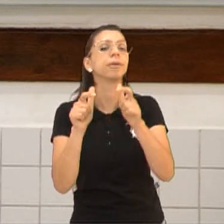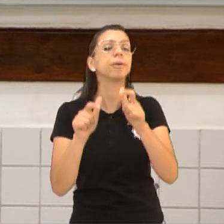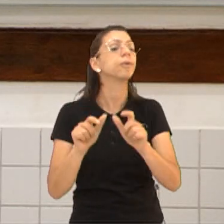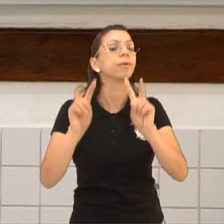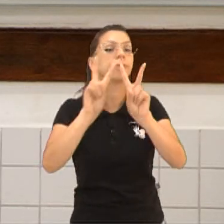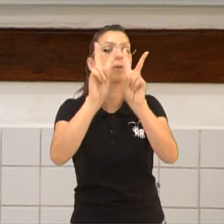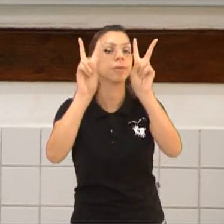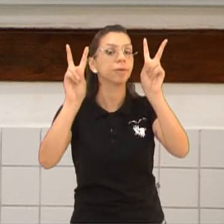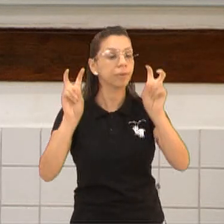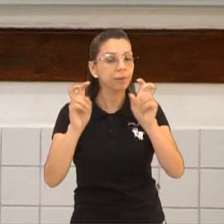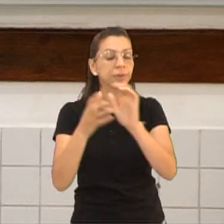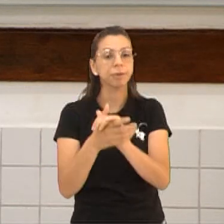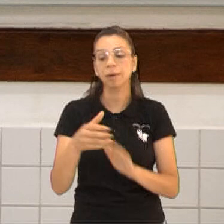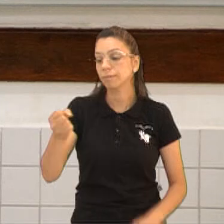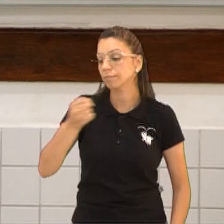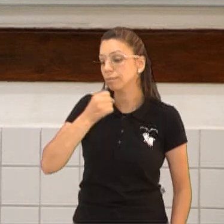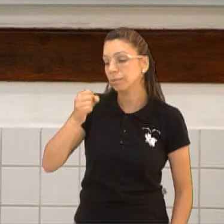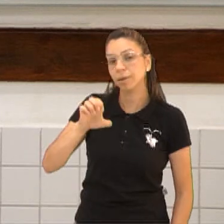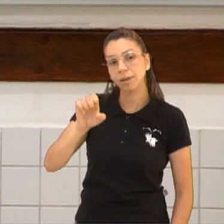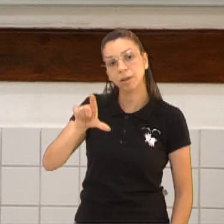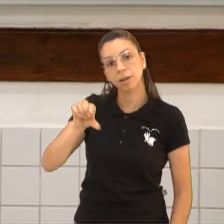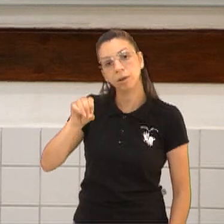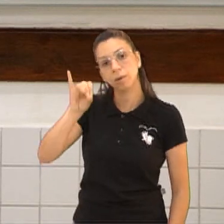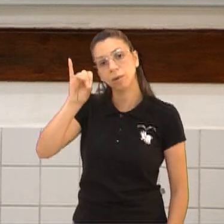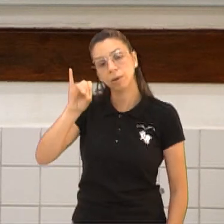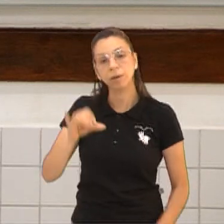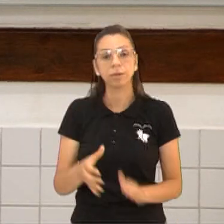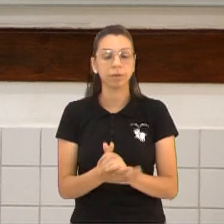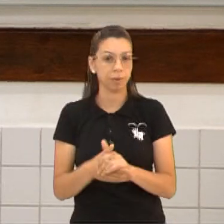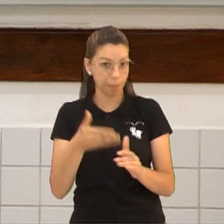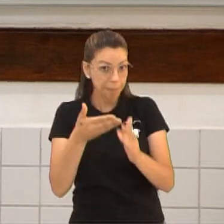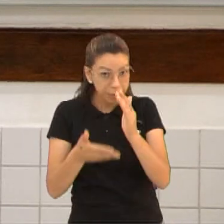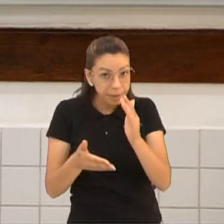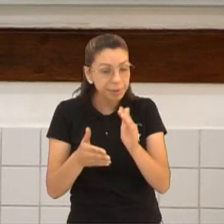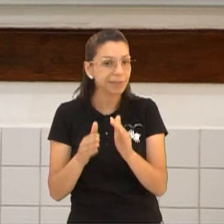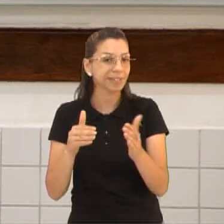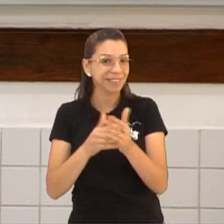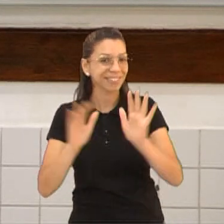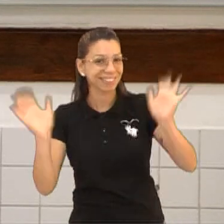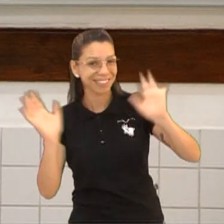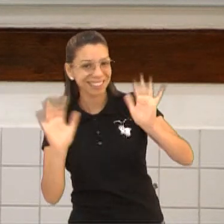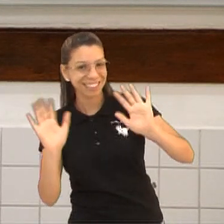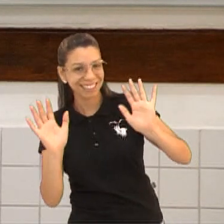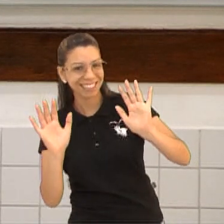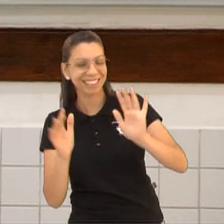veremos a próxima parte da entrevista com o professor Eloy Correia. Não perca. Até lá!